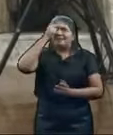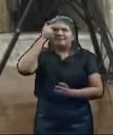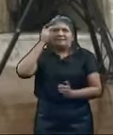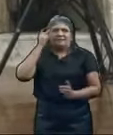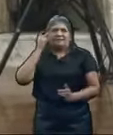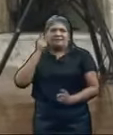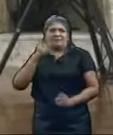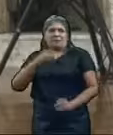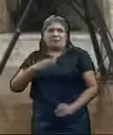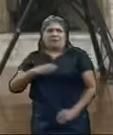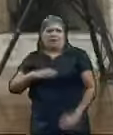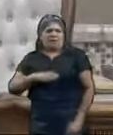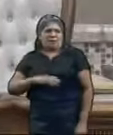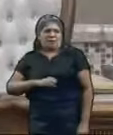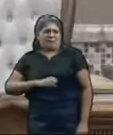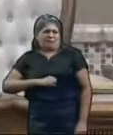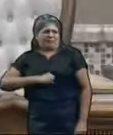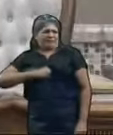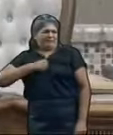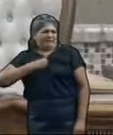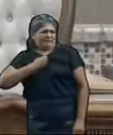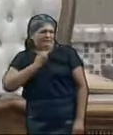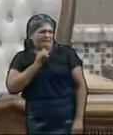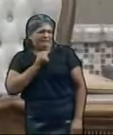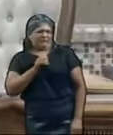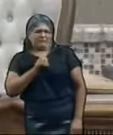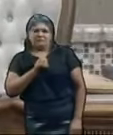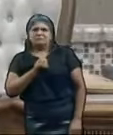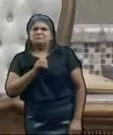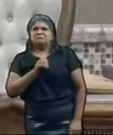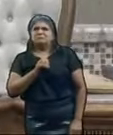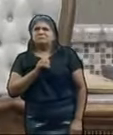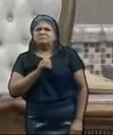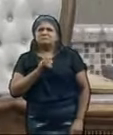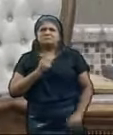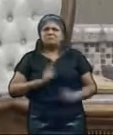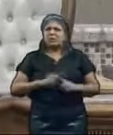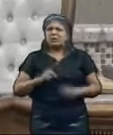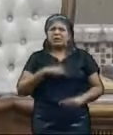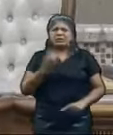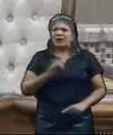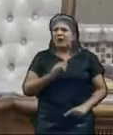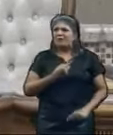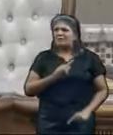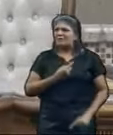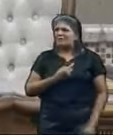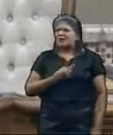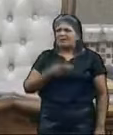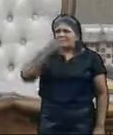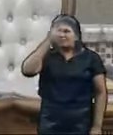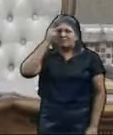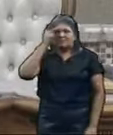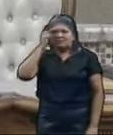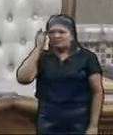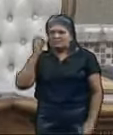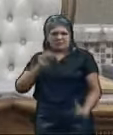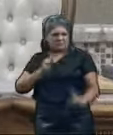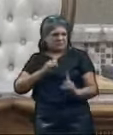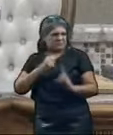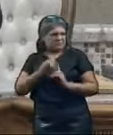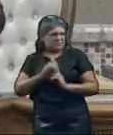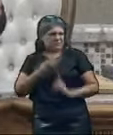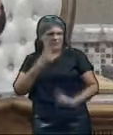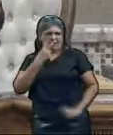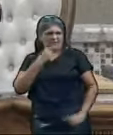né eles pensei que nos profetas Por que incomodava a sociedade da época o viver